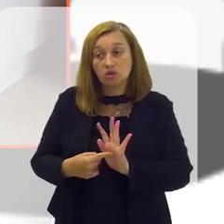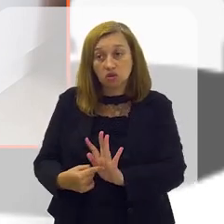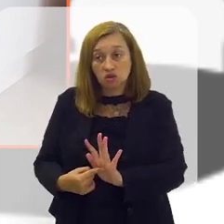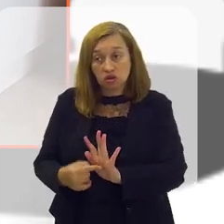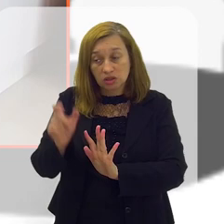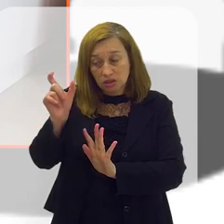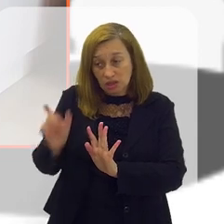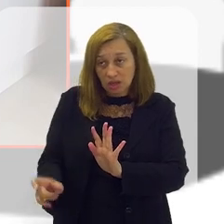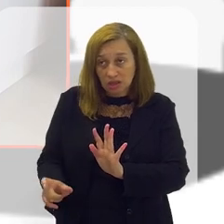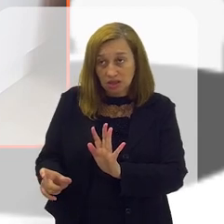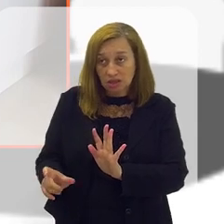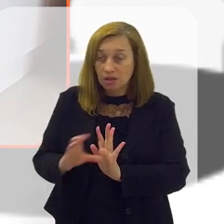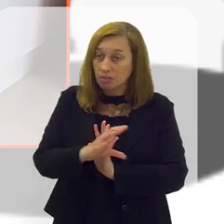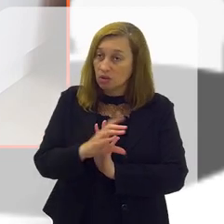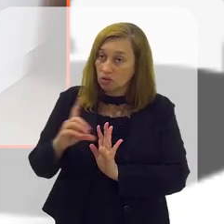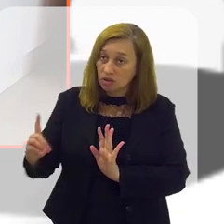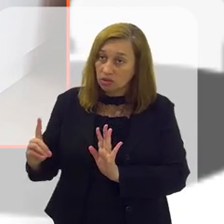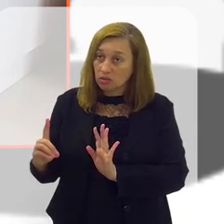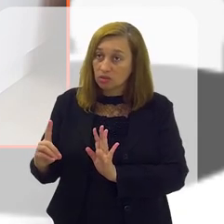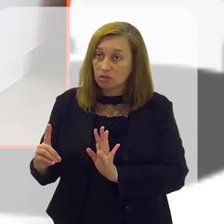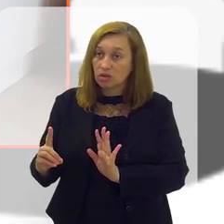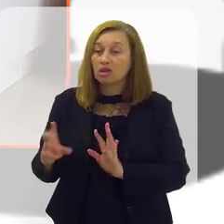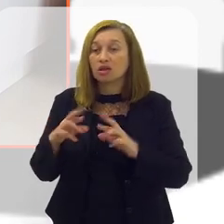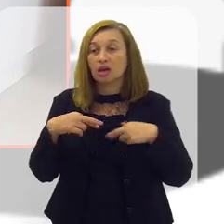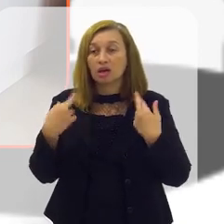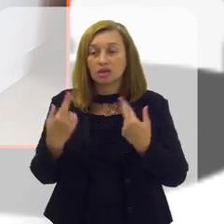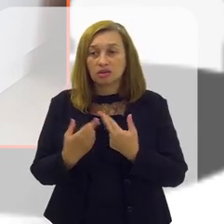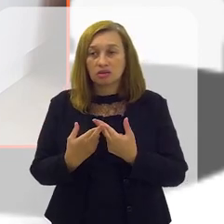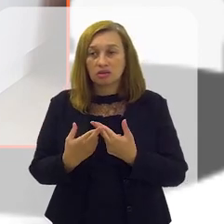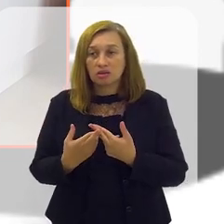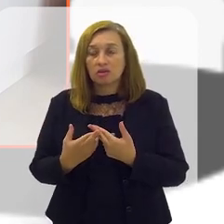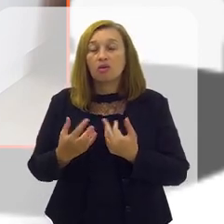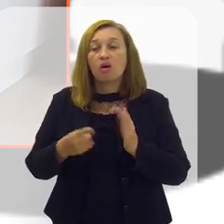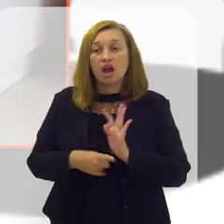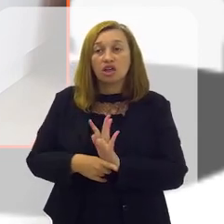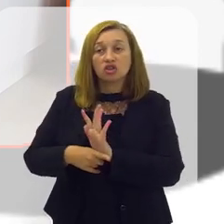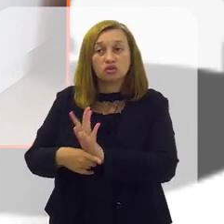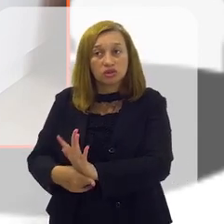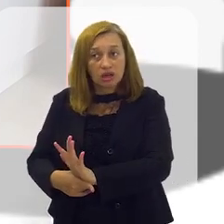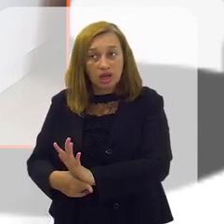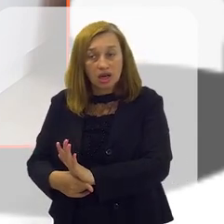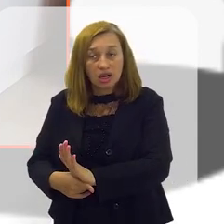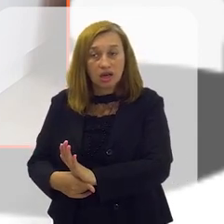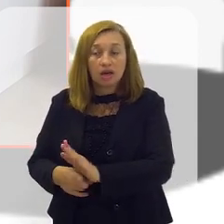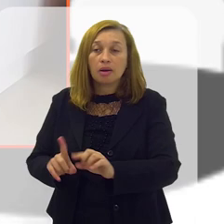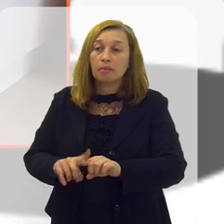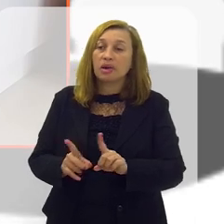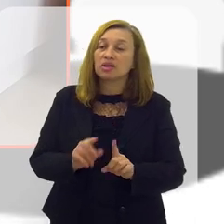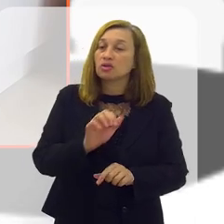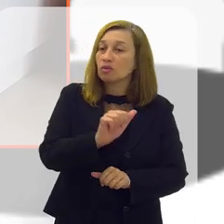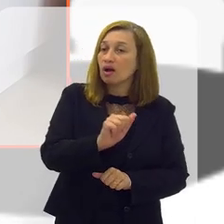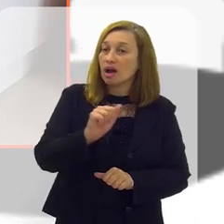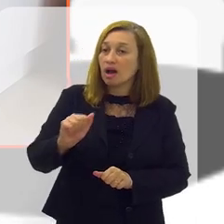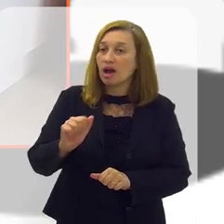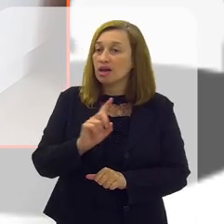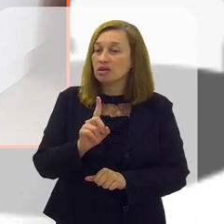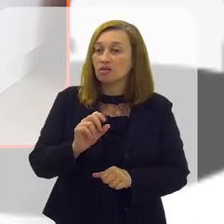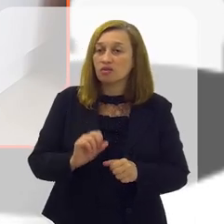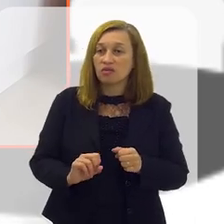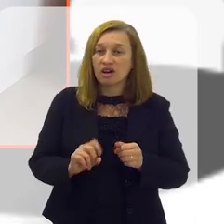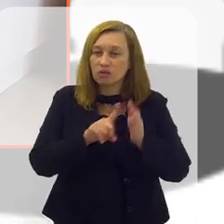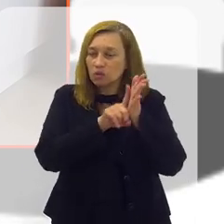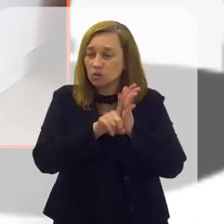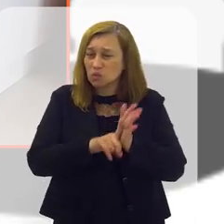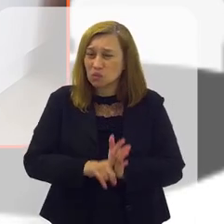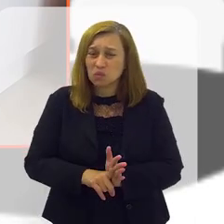pelo coordenador, pela coordenadora da reunião, os membros vão tentar ajudar. Né? Mas em AA não se